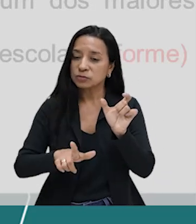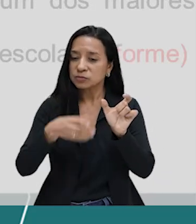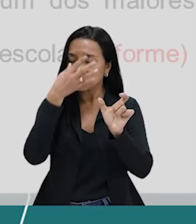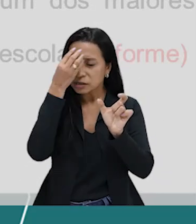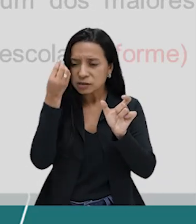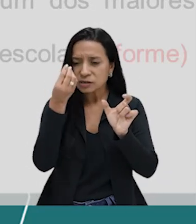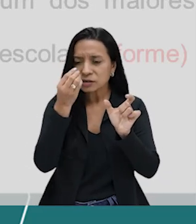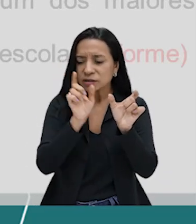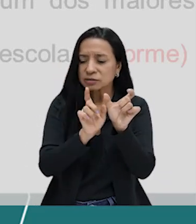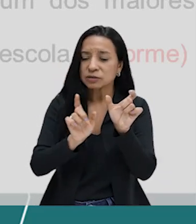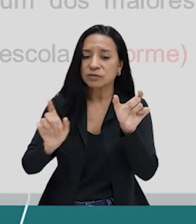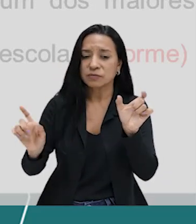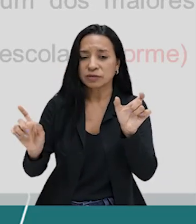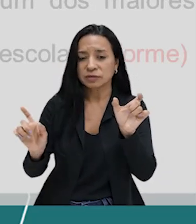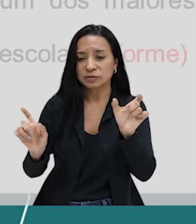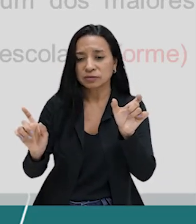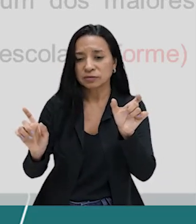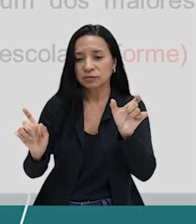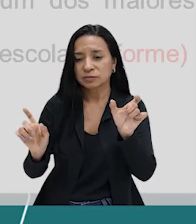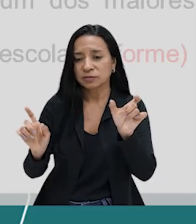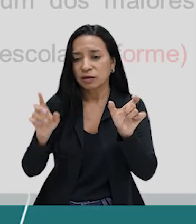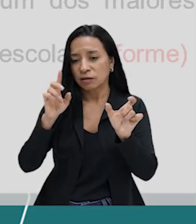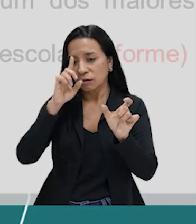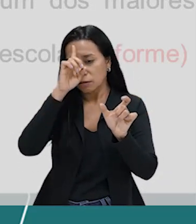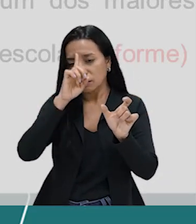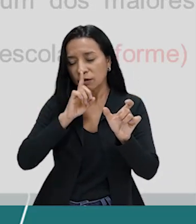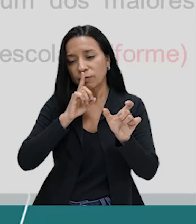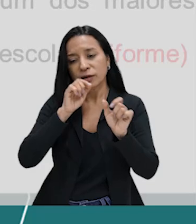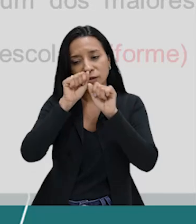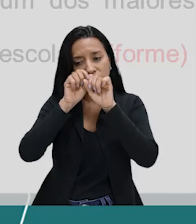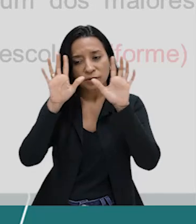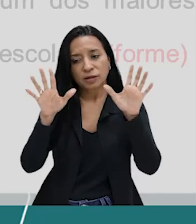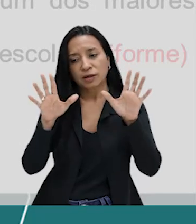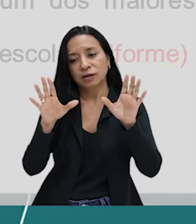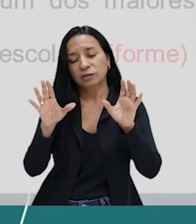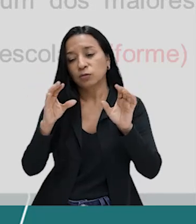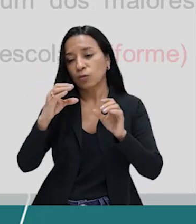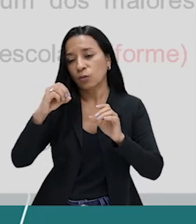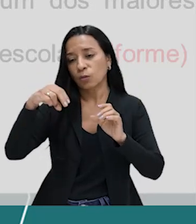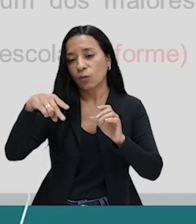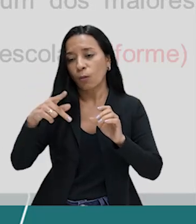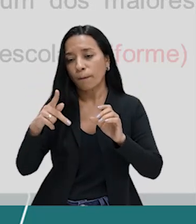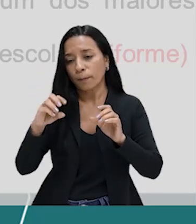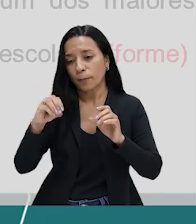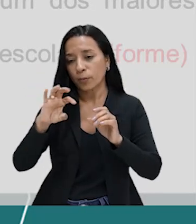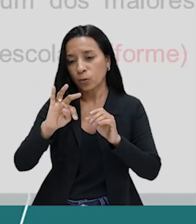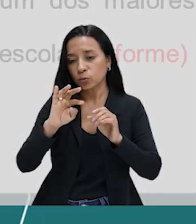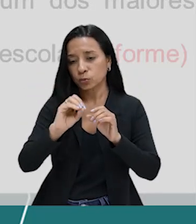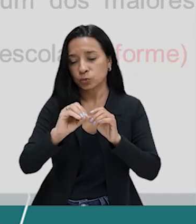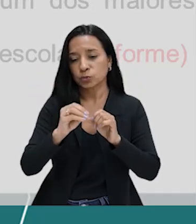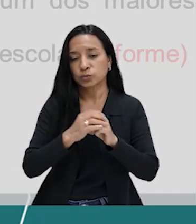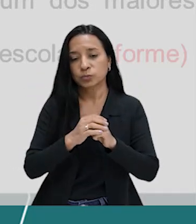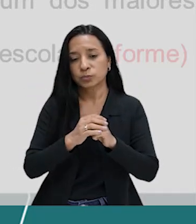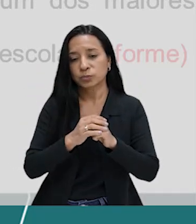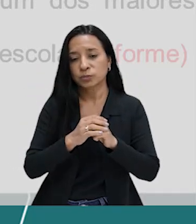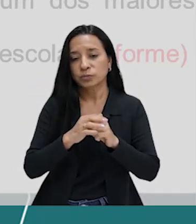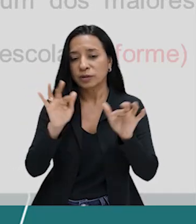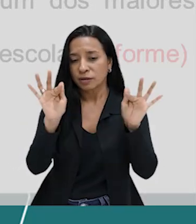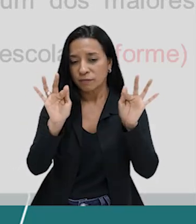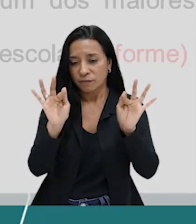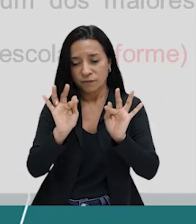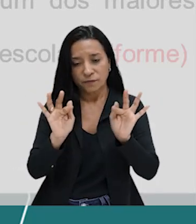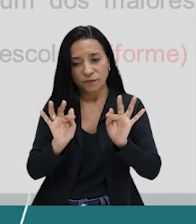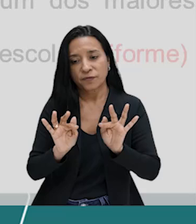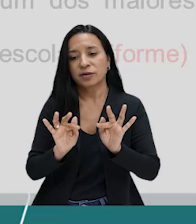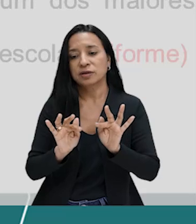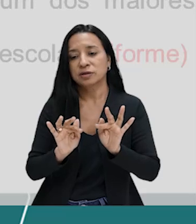a frase, né? Então, amarelo claro seria composto. Feliz é um adjetivo primitivo, né? Como se ele fosse original, ele não vem de